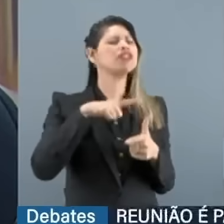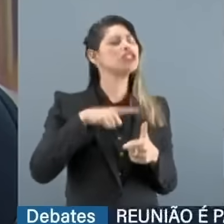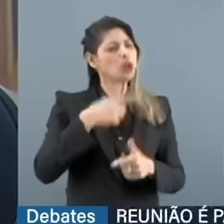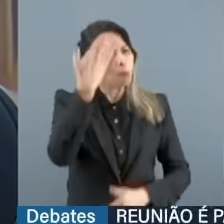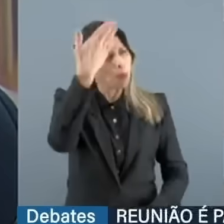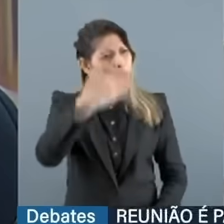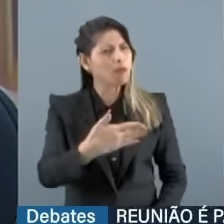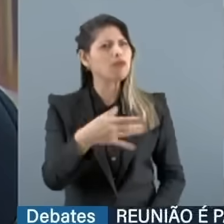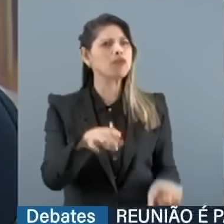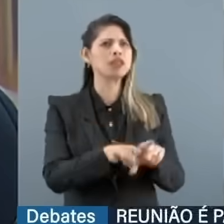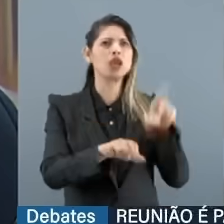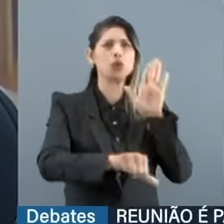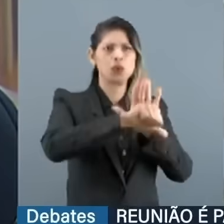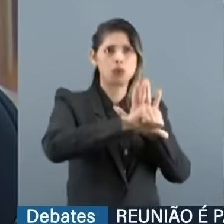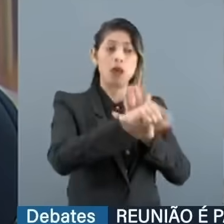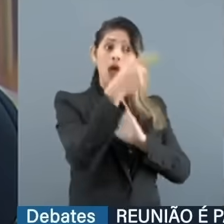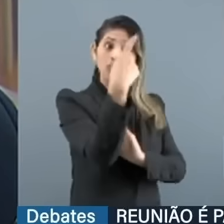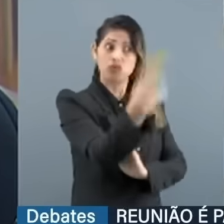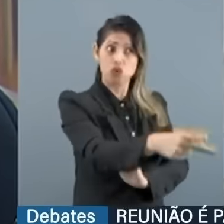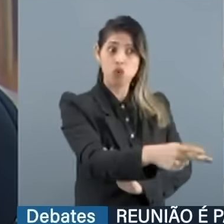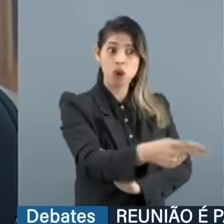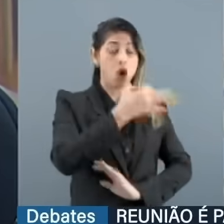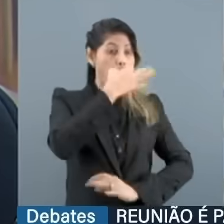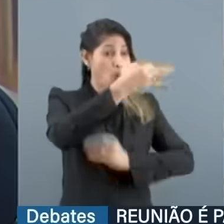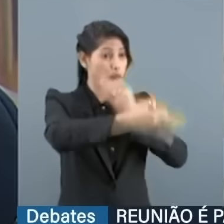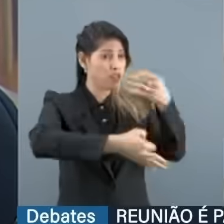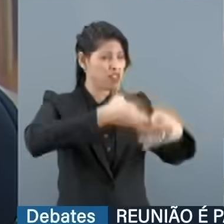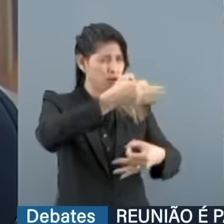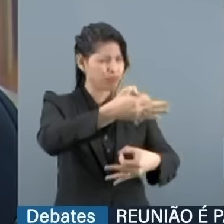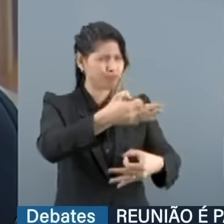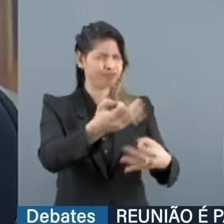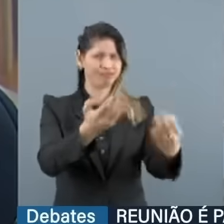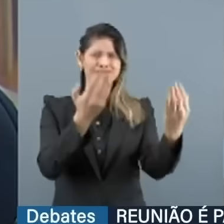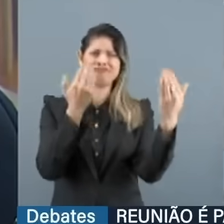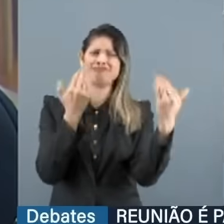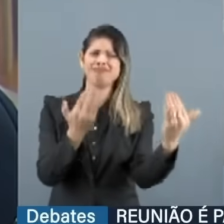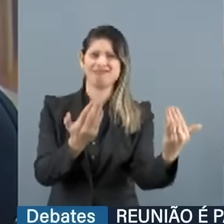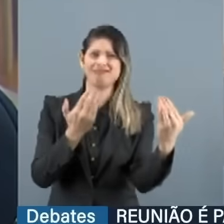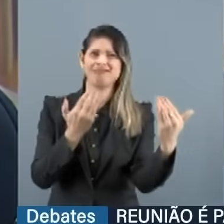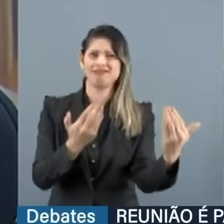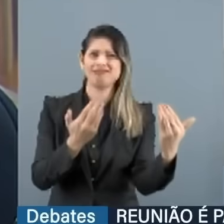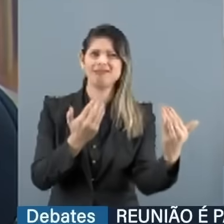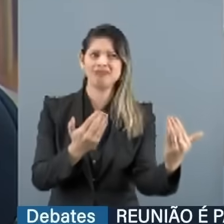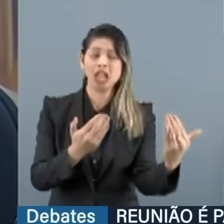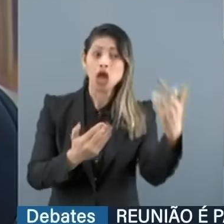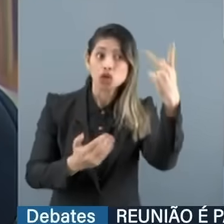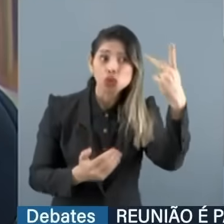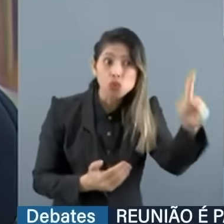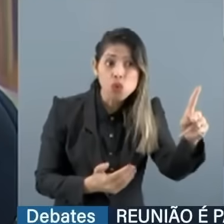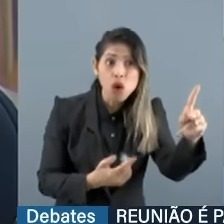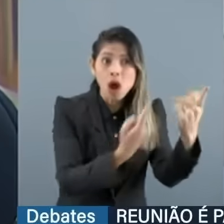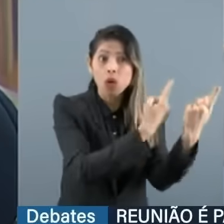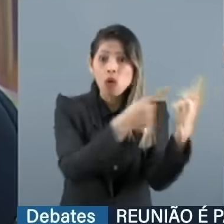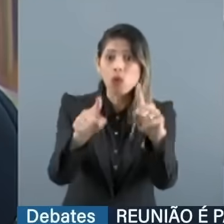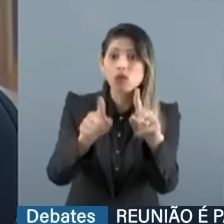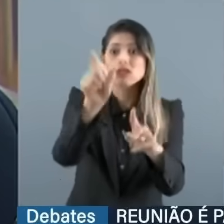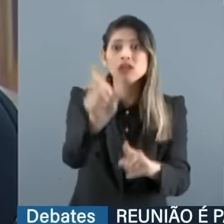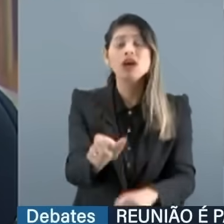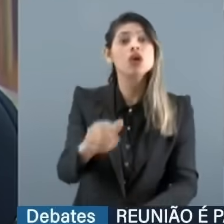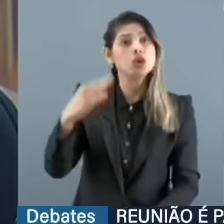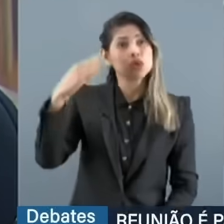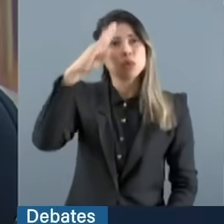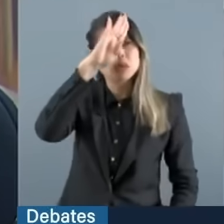sua palavra está em dúvida aqui. É a sua palavra contra a palavra de um presidente da República.